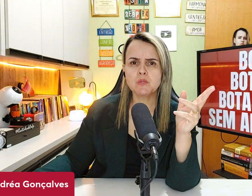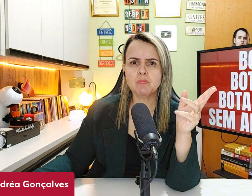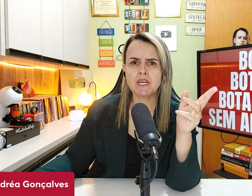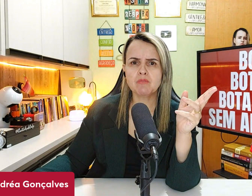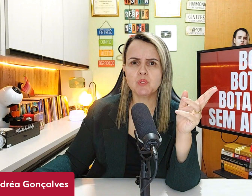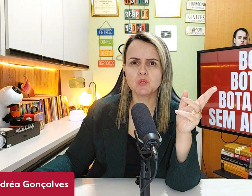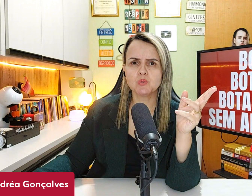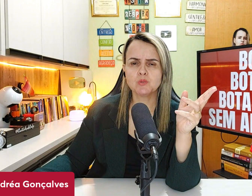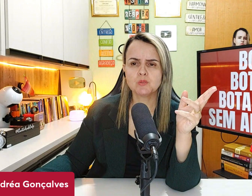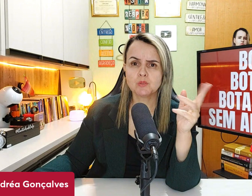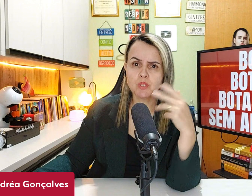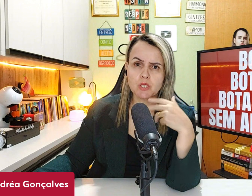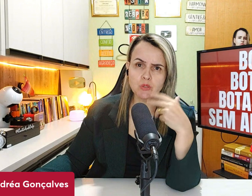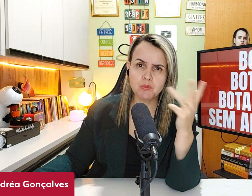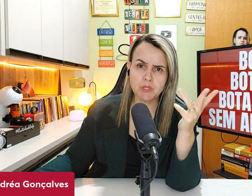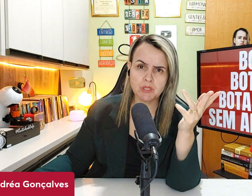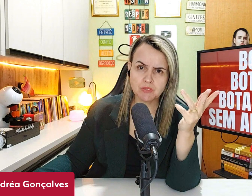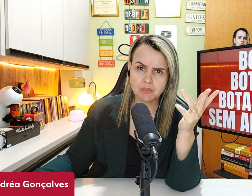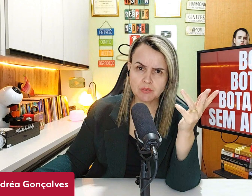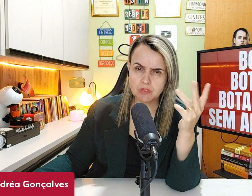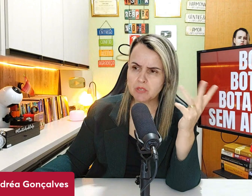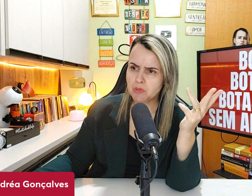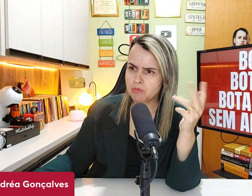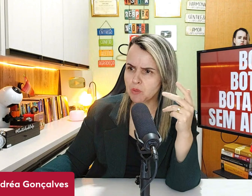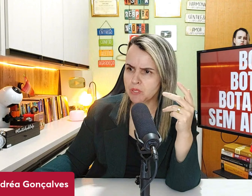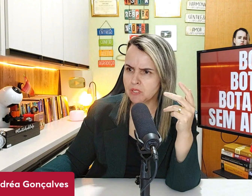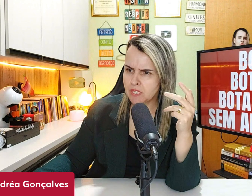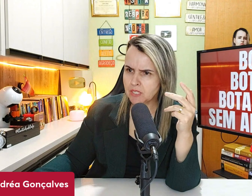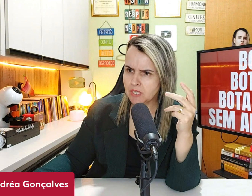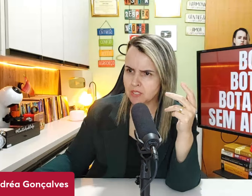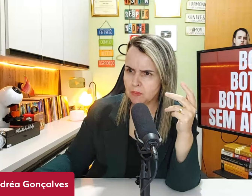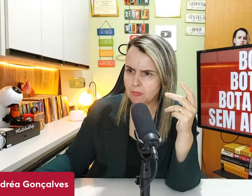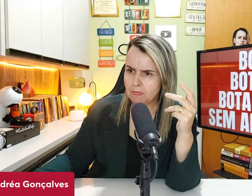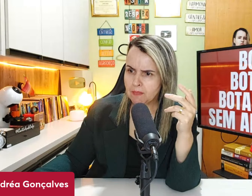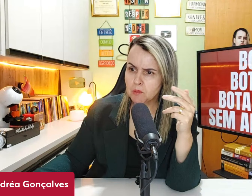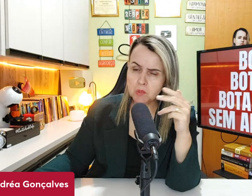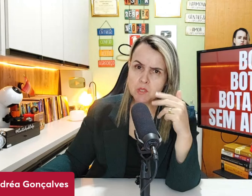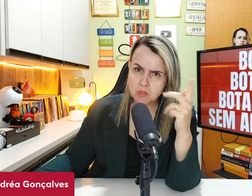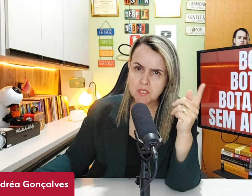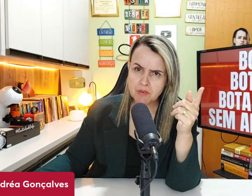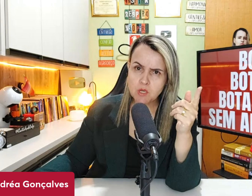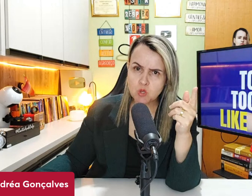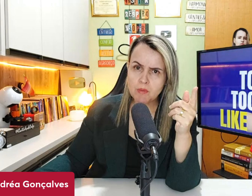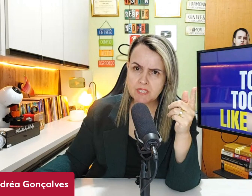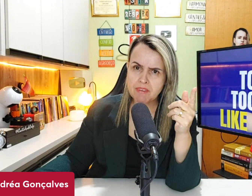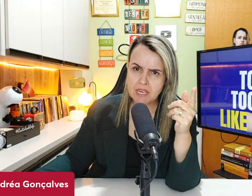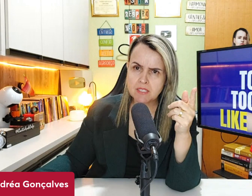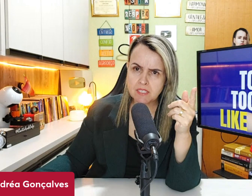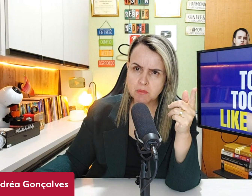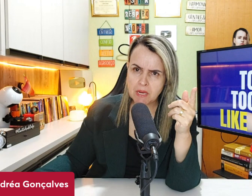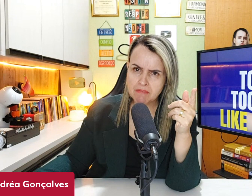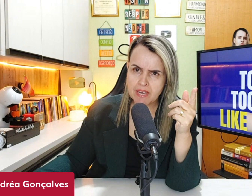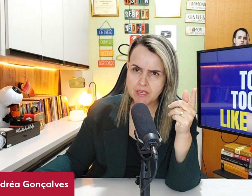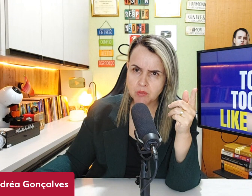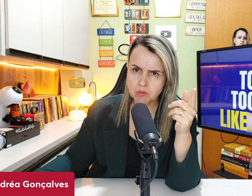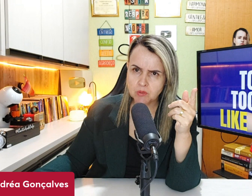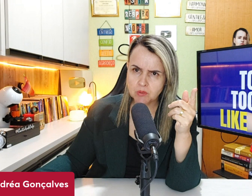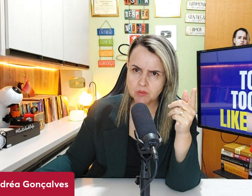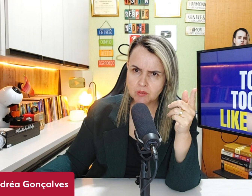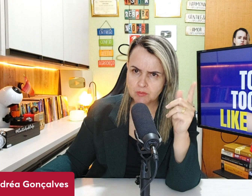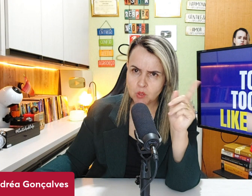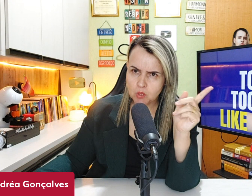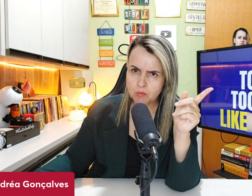Brasil ia pegar fogo eu não fui quem foi que falou isso né gente Lula inclusive falou sobre essa fala de Silas Malafaia